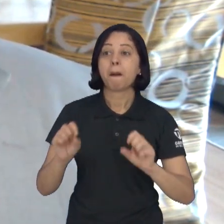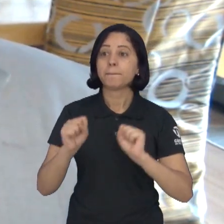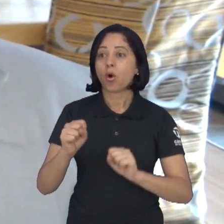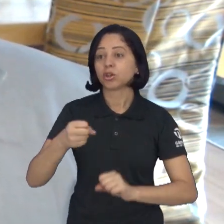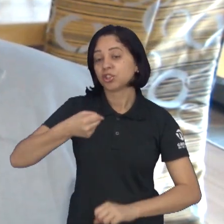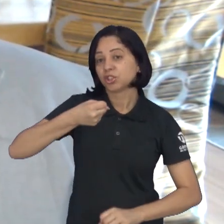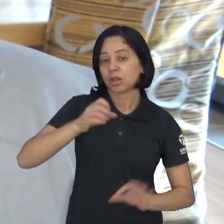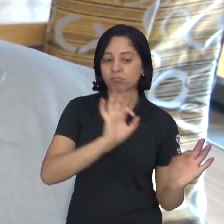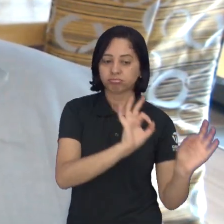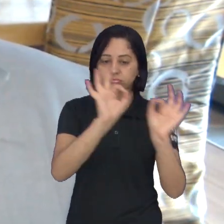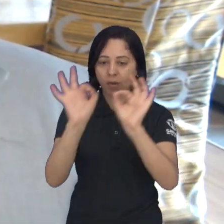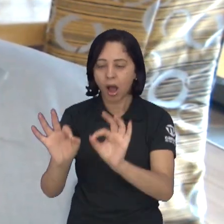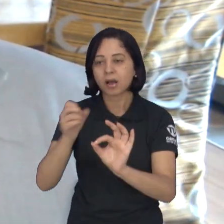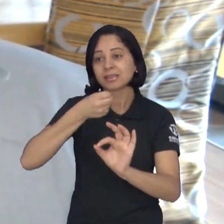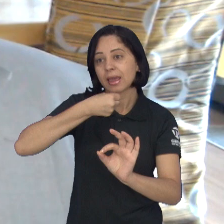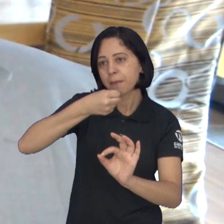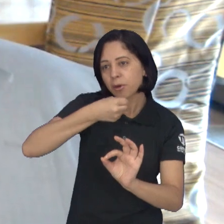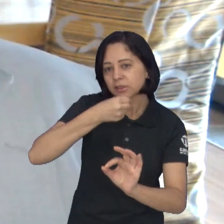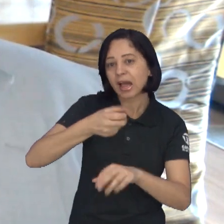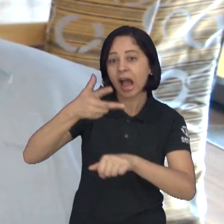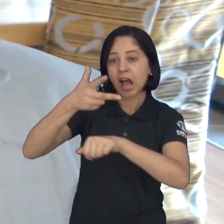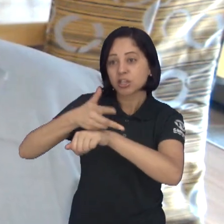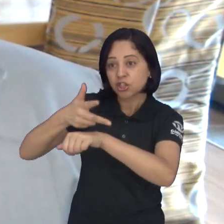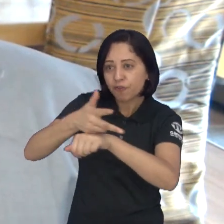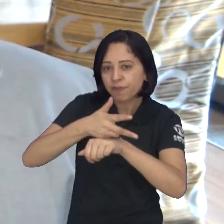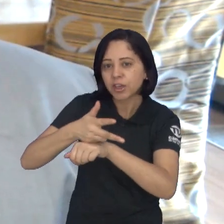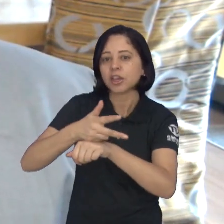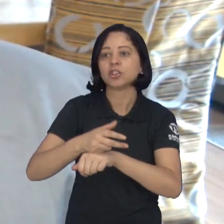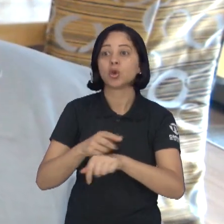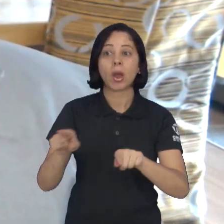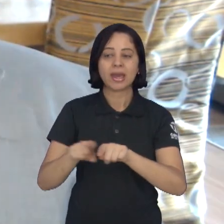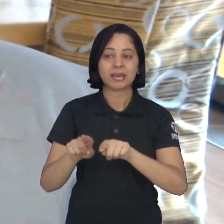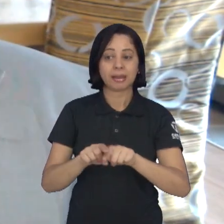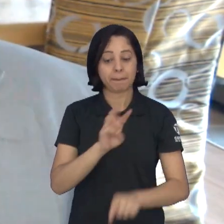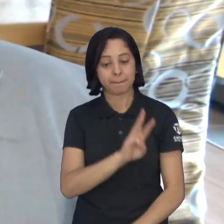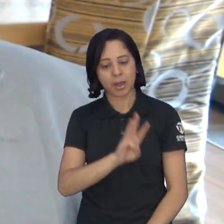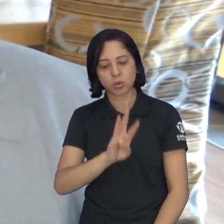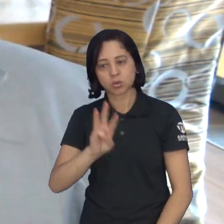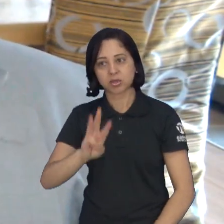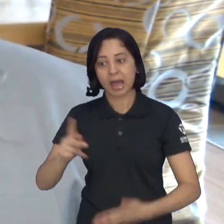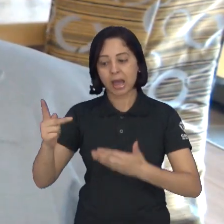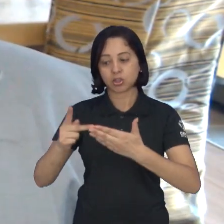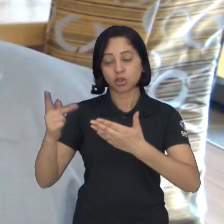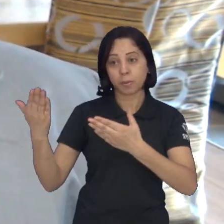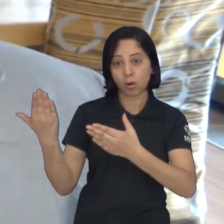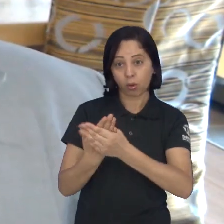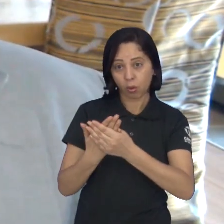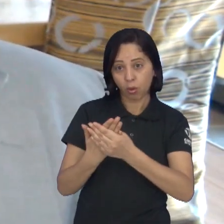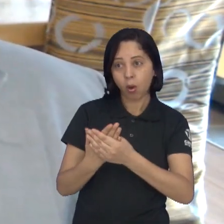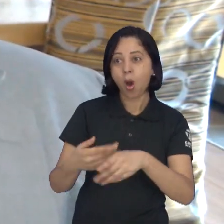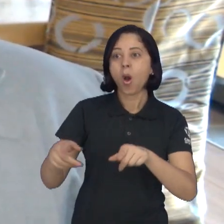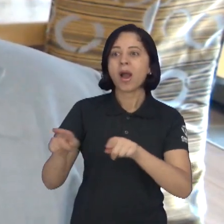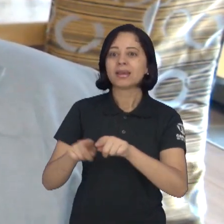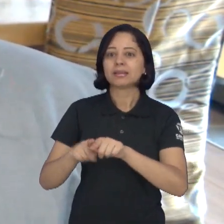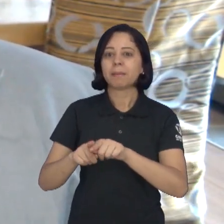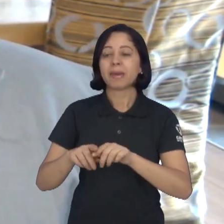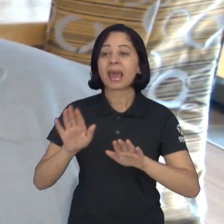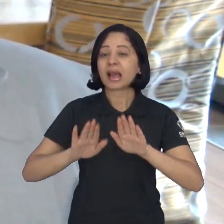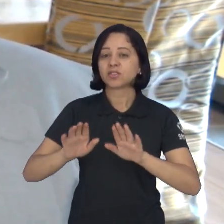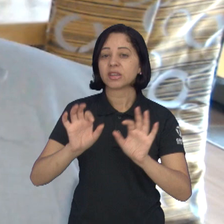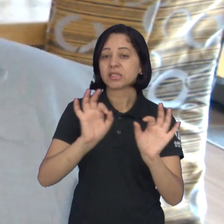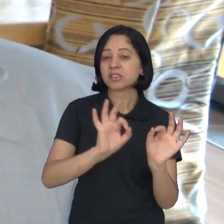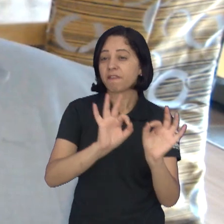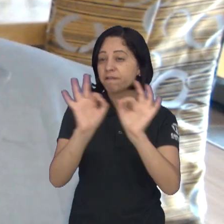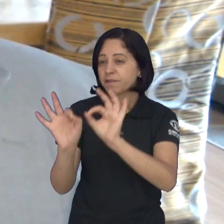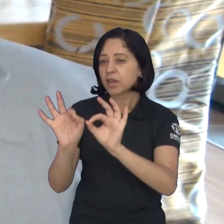matérias, vídeos, canal do Procon, até mesmo conteúdo de advogados.